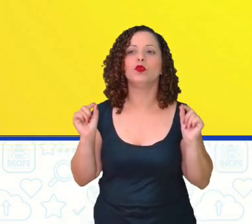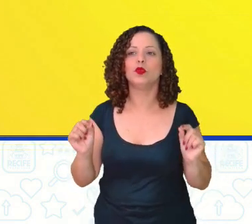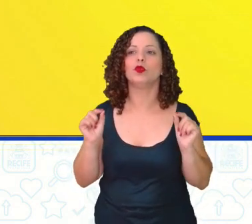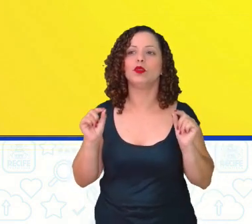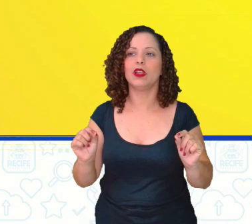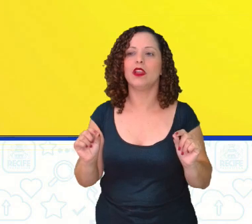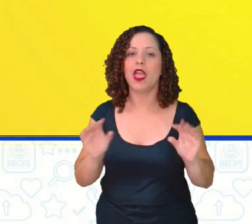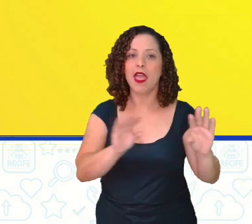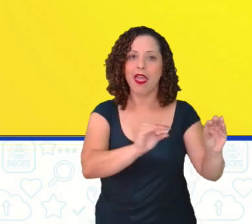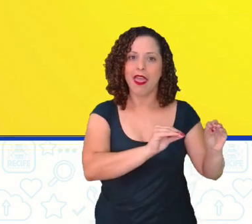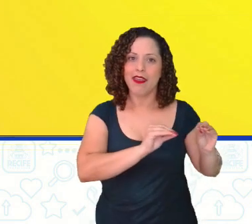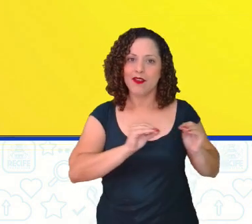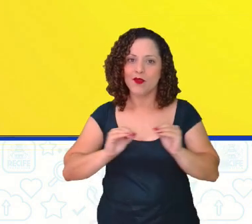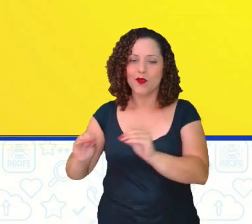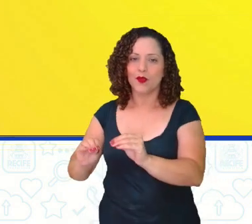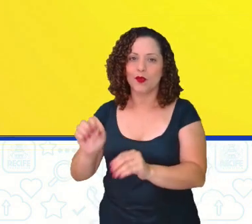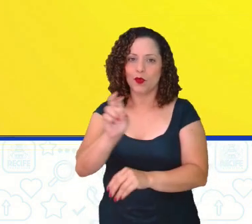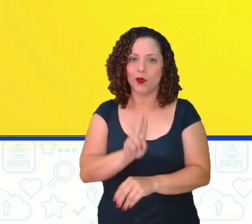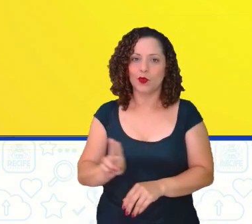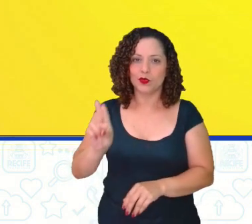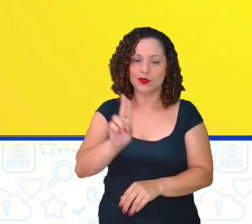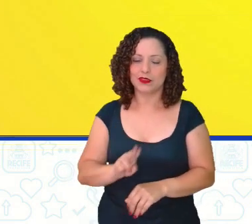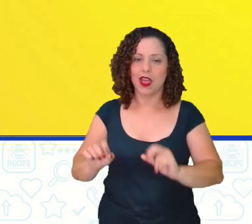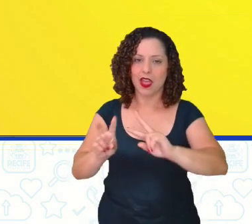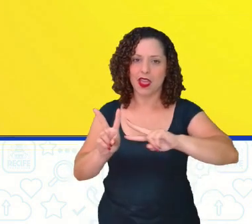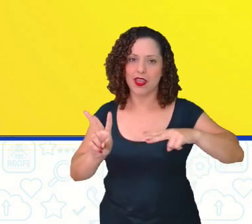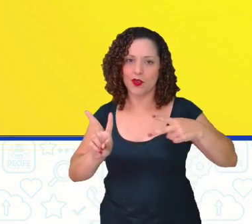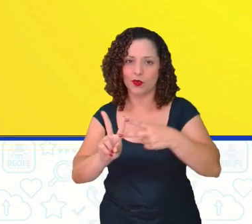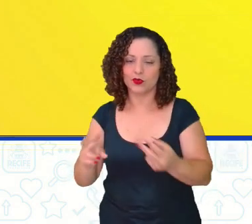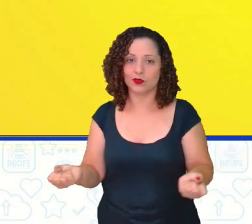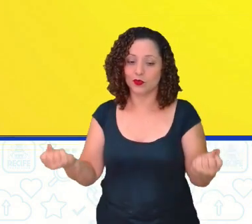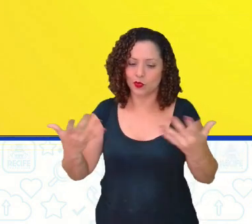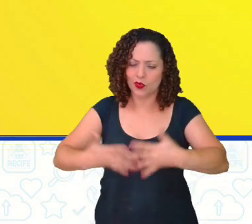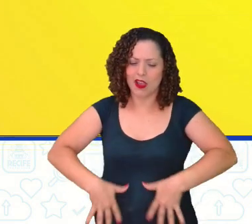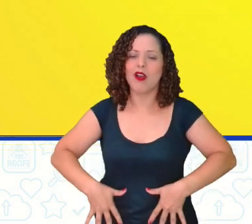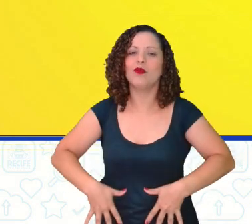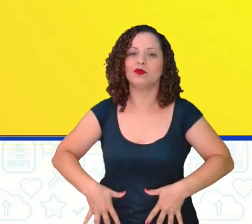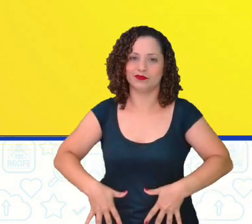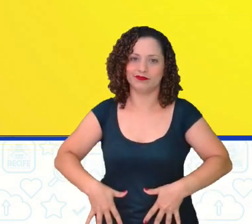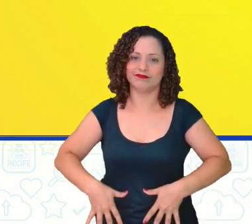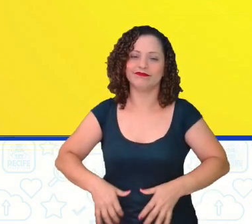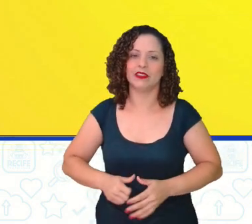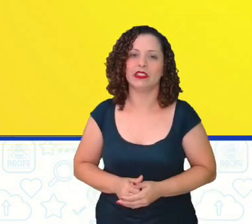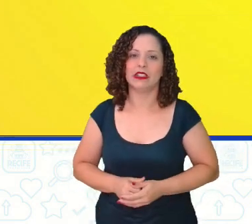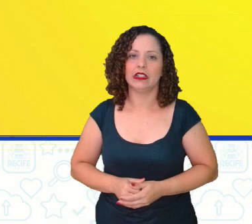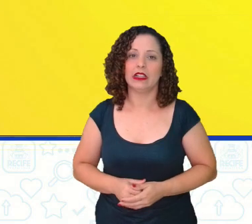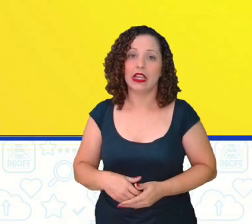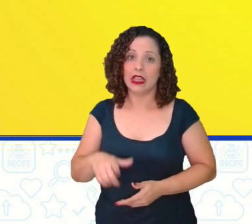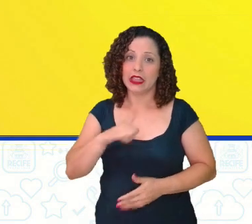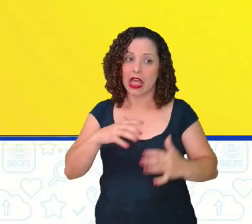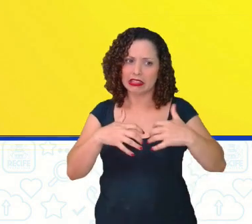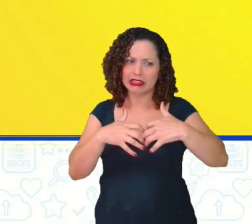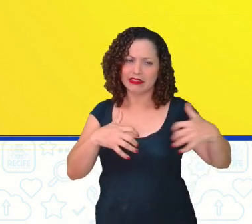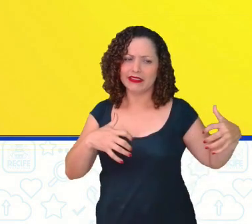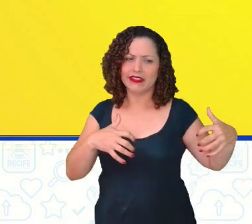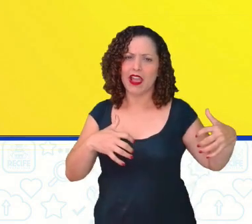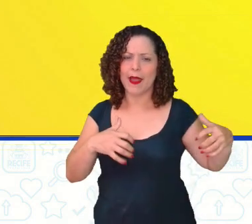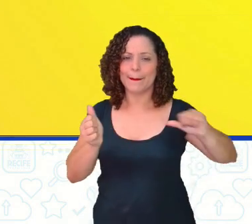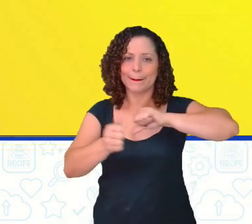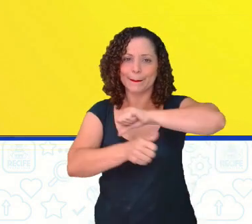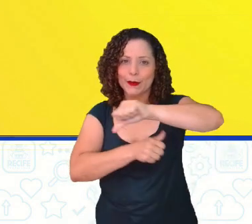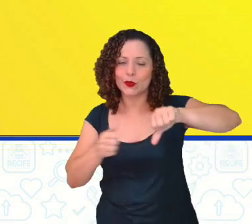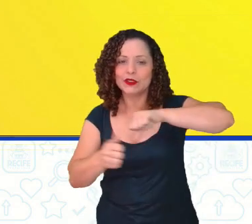realoca os recursos naturais, ou seja, está relocando para outro lugar, está tirando dali,